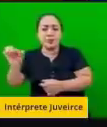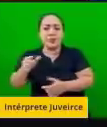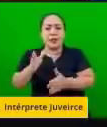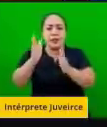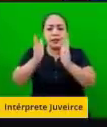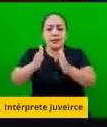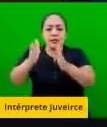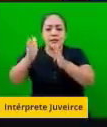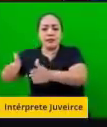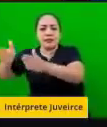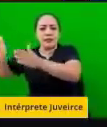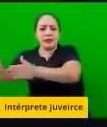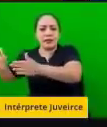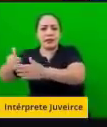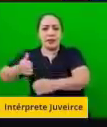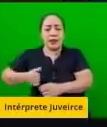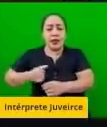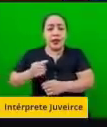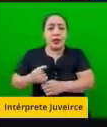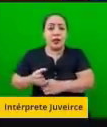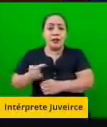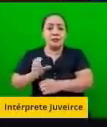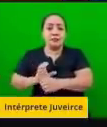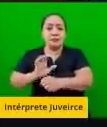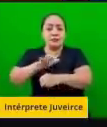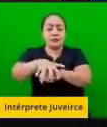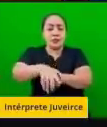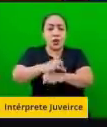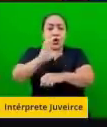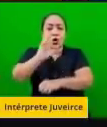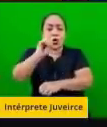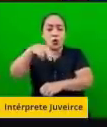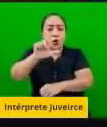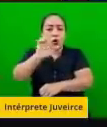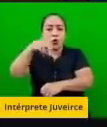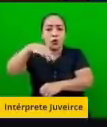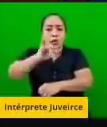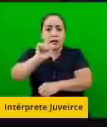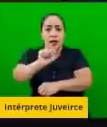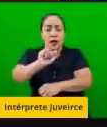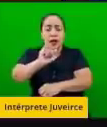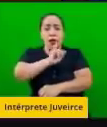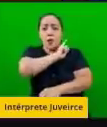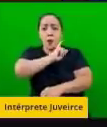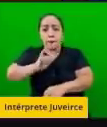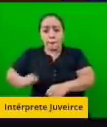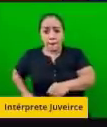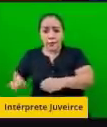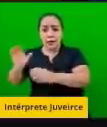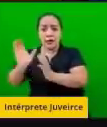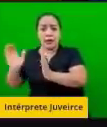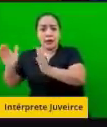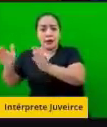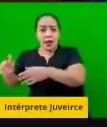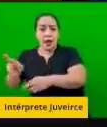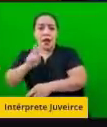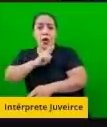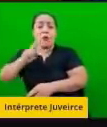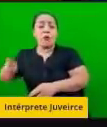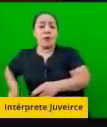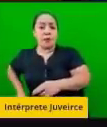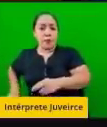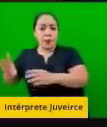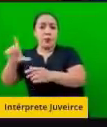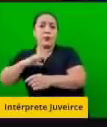Quais são esses períodos? O período colonial, o período imperial e o período republicano.